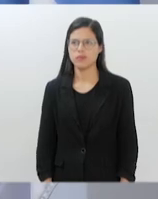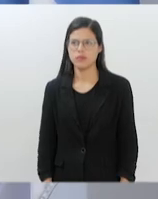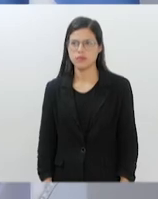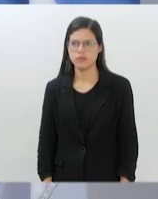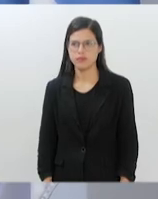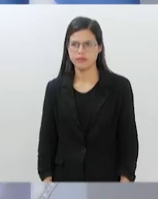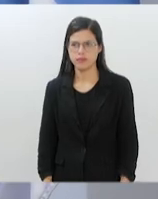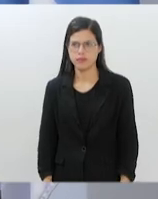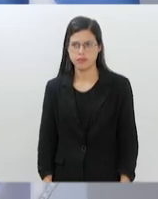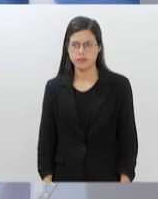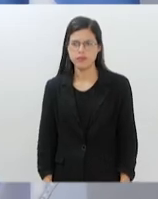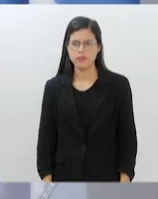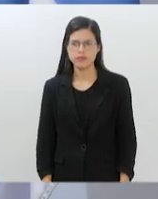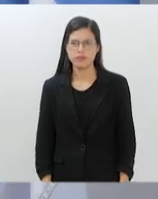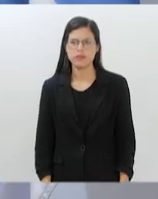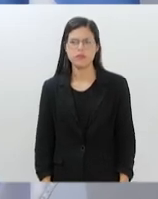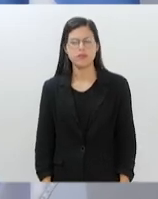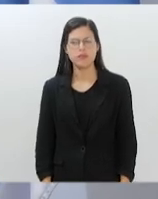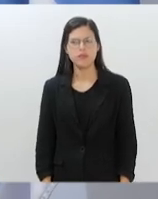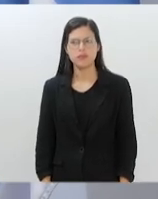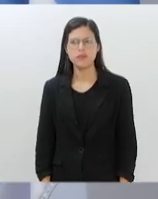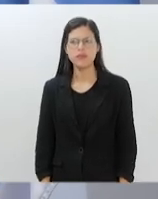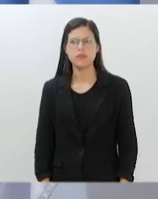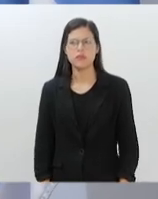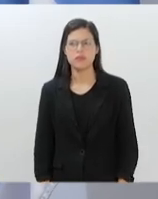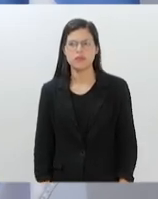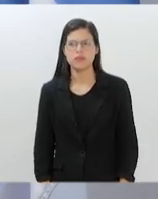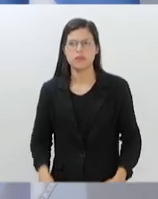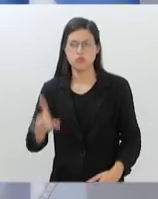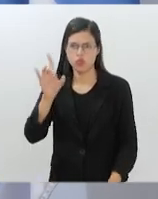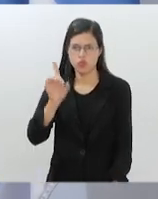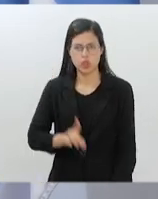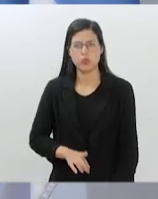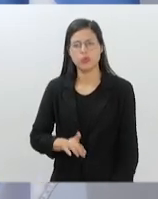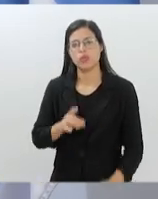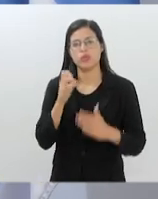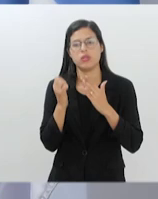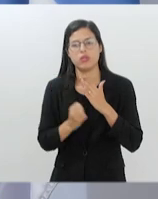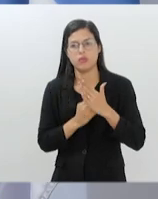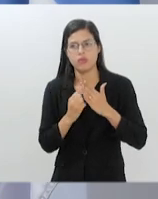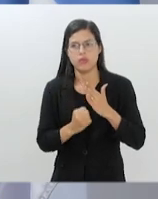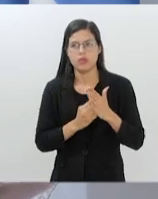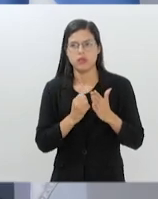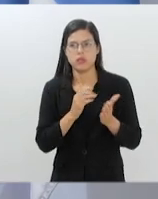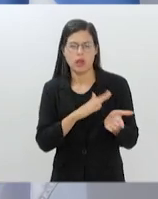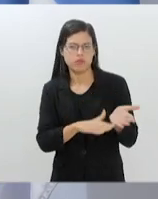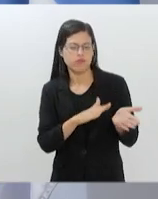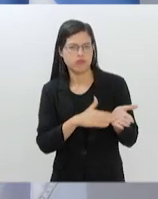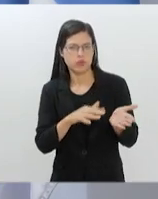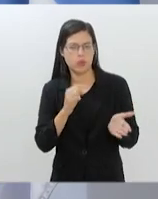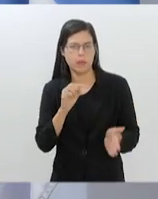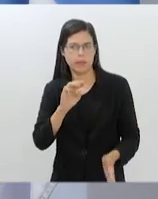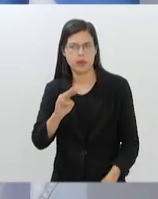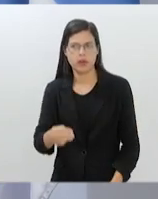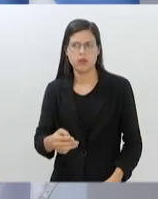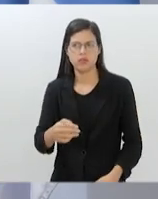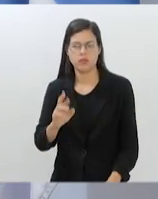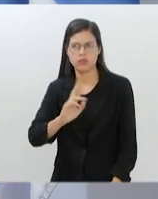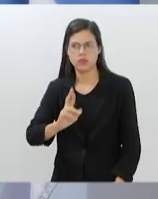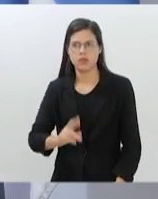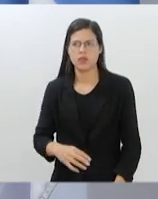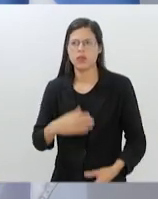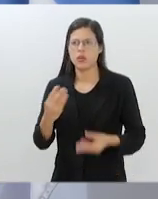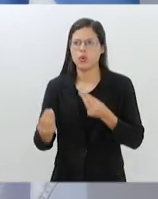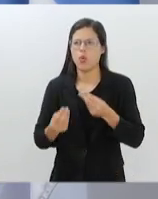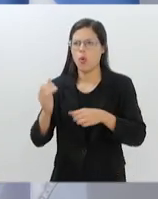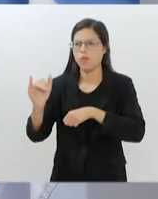isso sou Agnaldo balum gastou R 1 milhão deais para botar E qual vai ser a a estratégia de comunicação